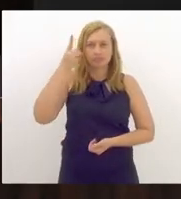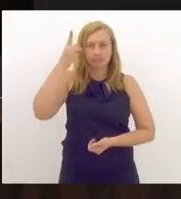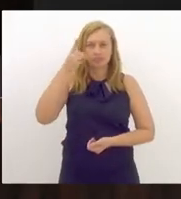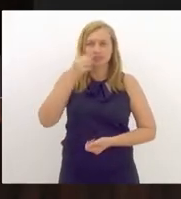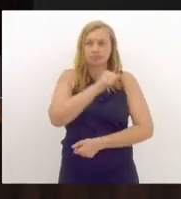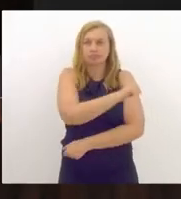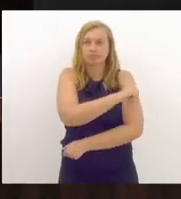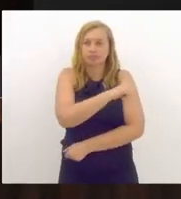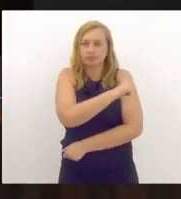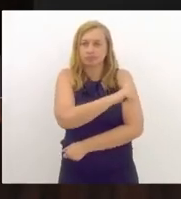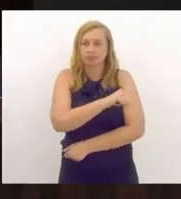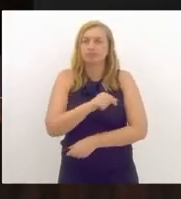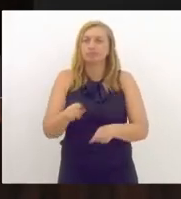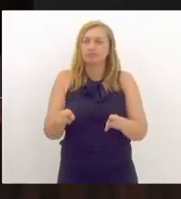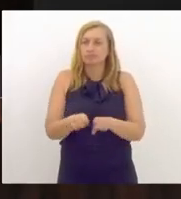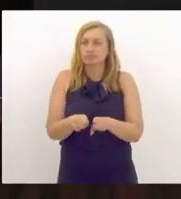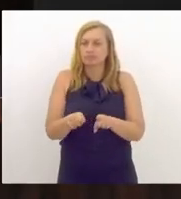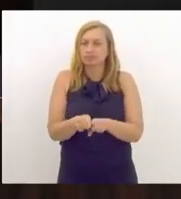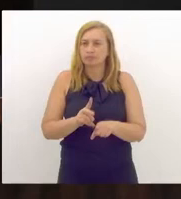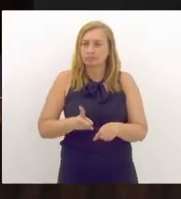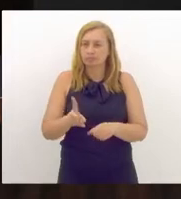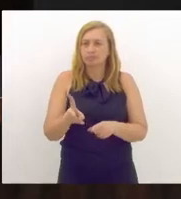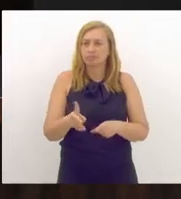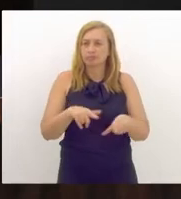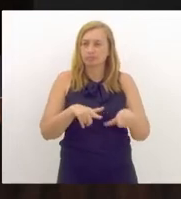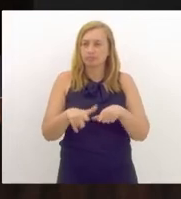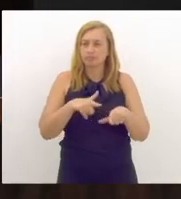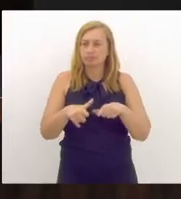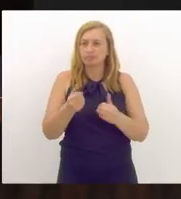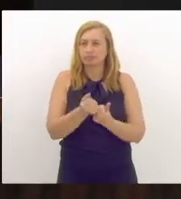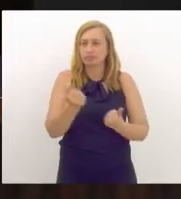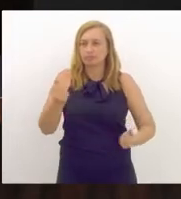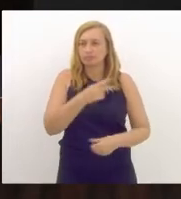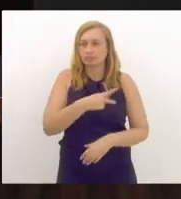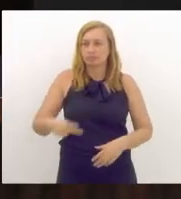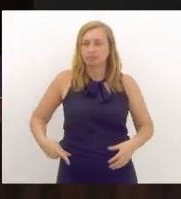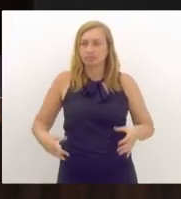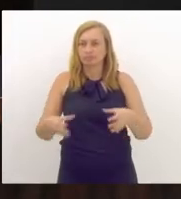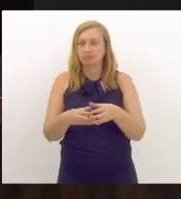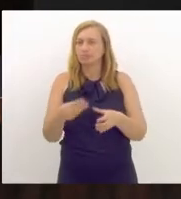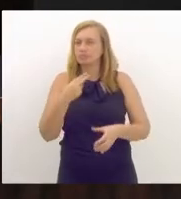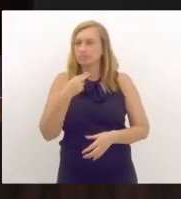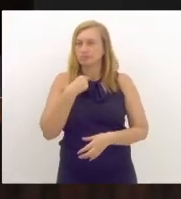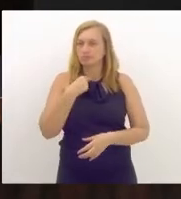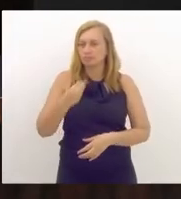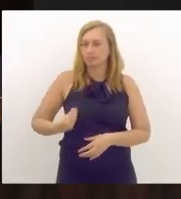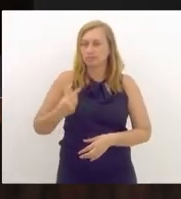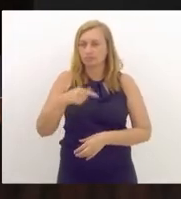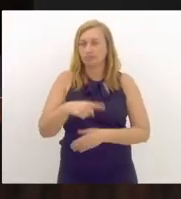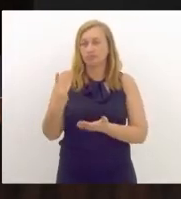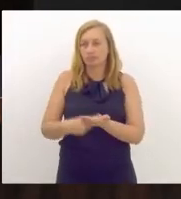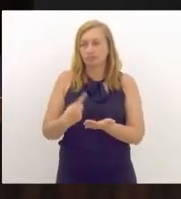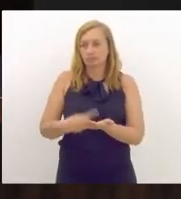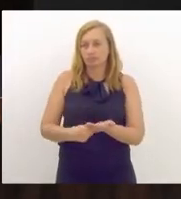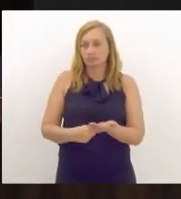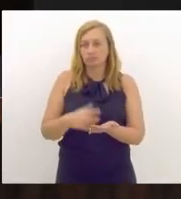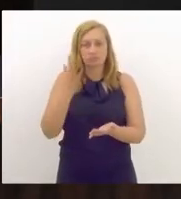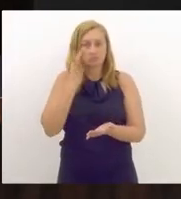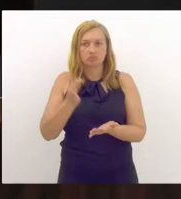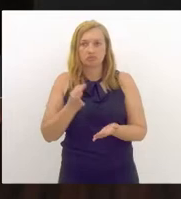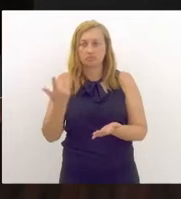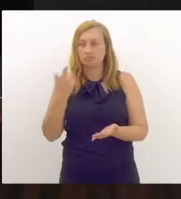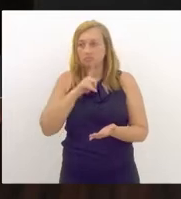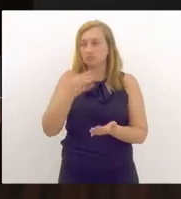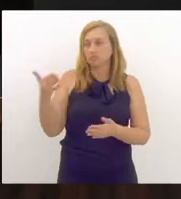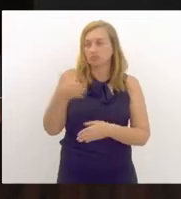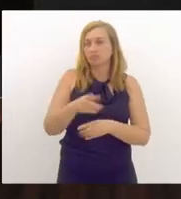Rejane também muito atuante a vice-presidente dessa comissão não pode estar por conta de compromisso não sei se ela consegue chegar